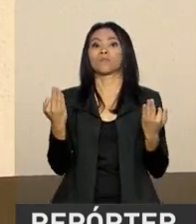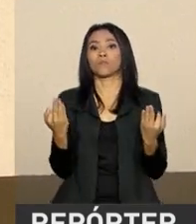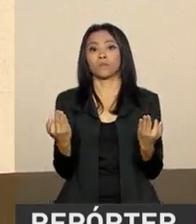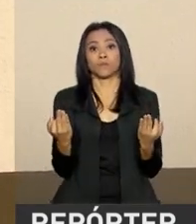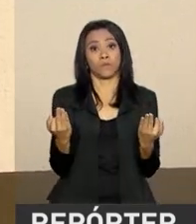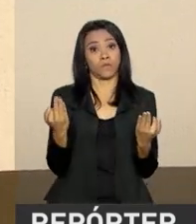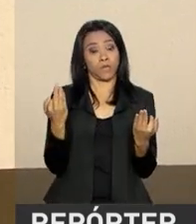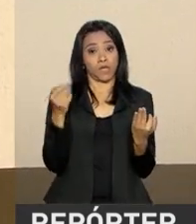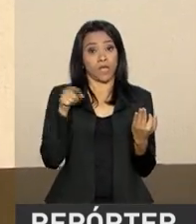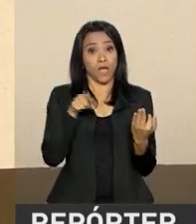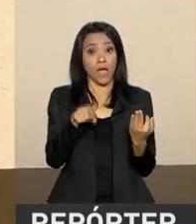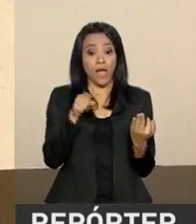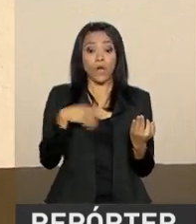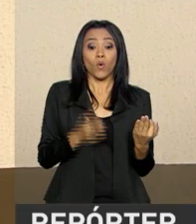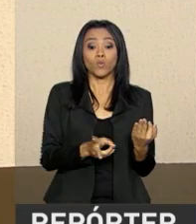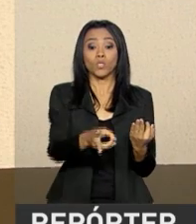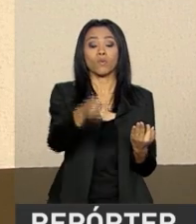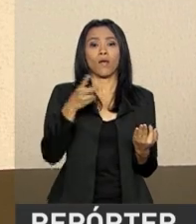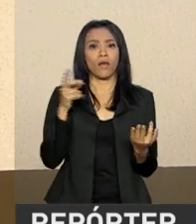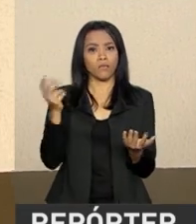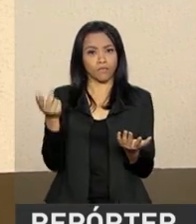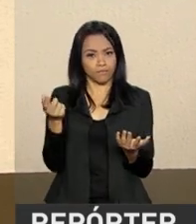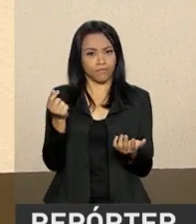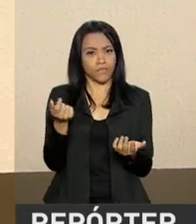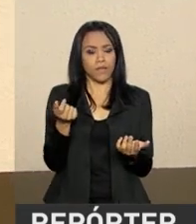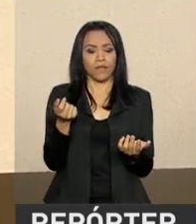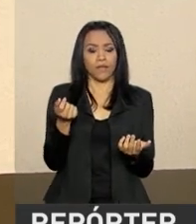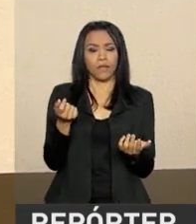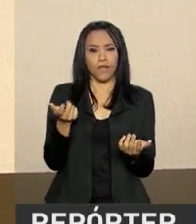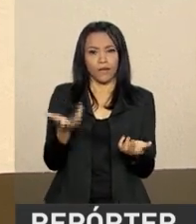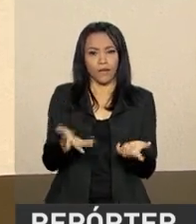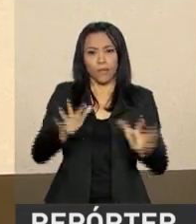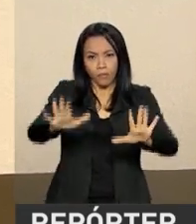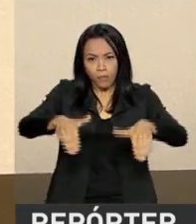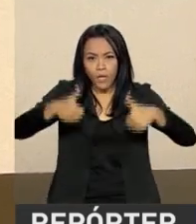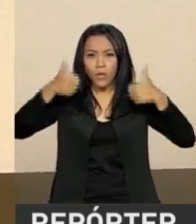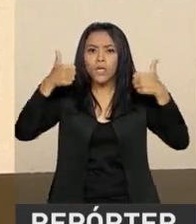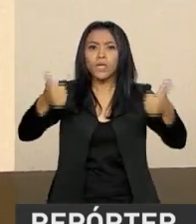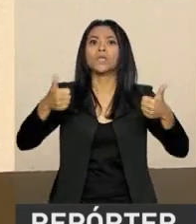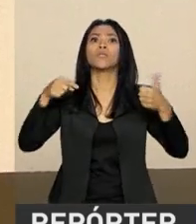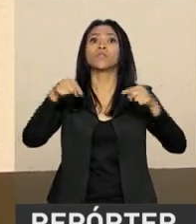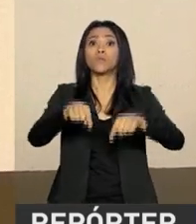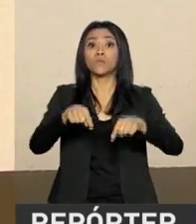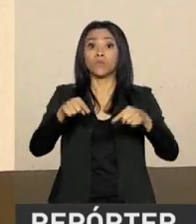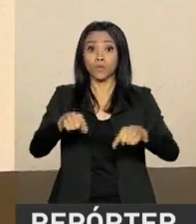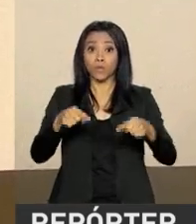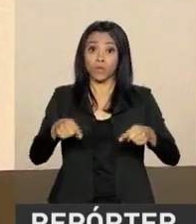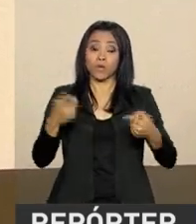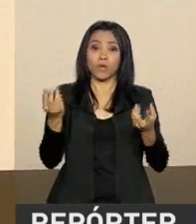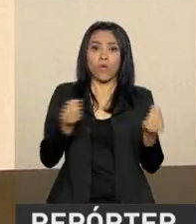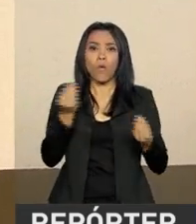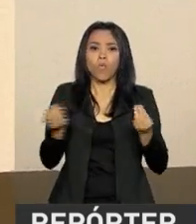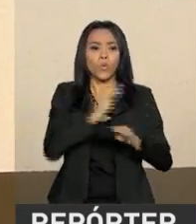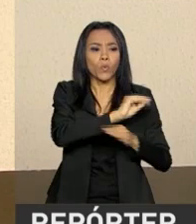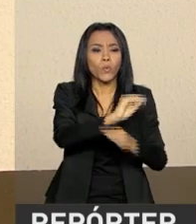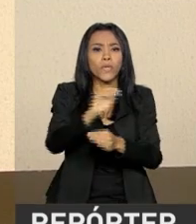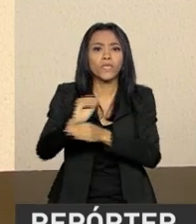continuar produzindo as suas forragens, melhorando o seu rebanho e produzindo, assim,